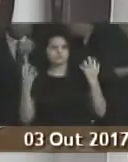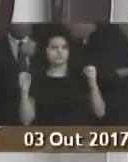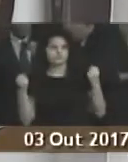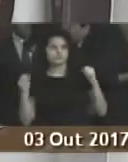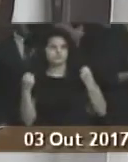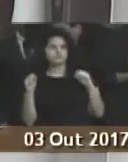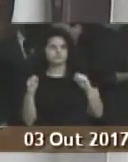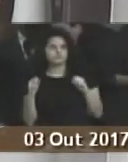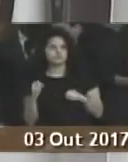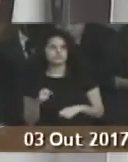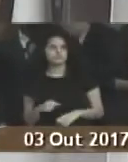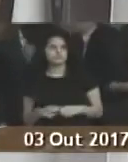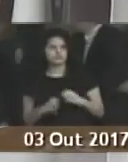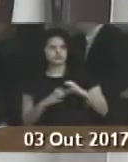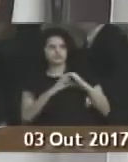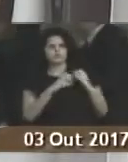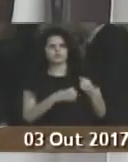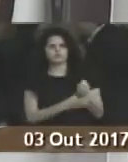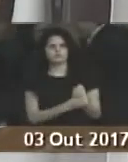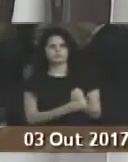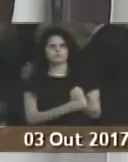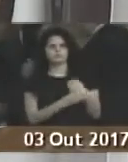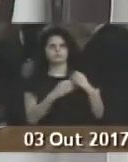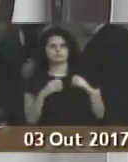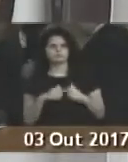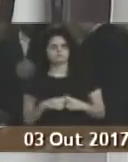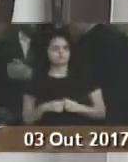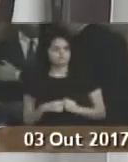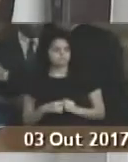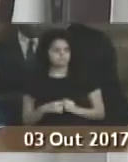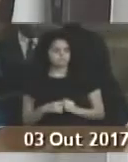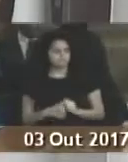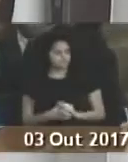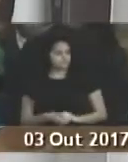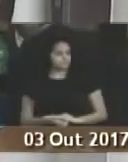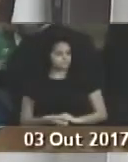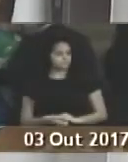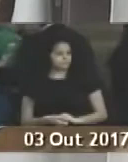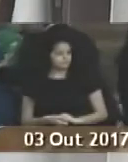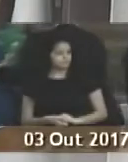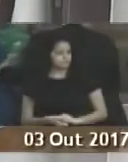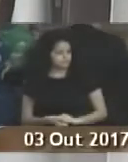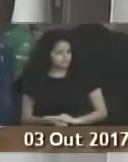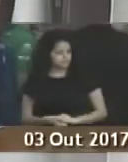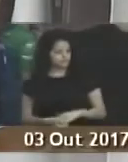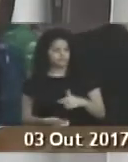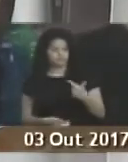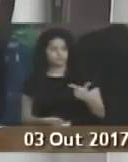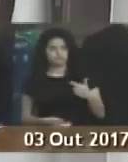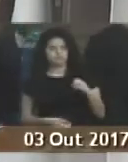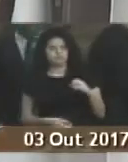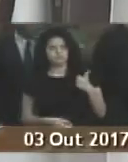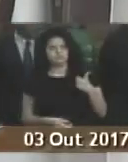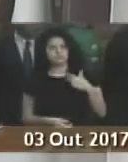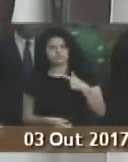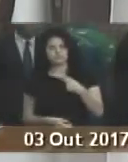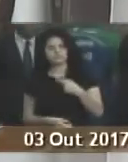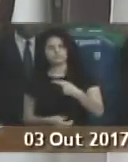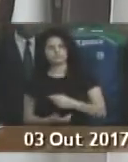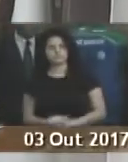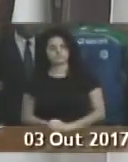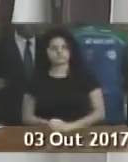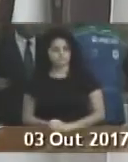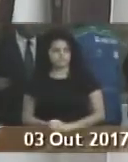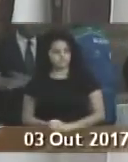atual campeão brasileiro júnior e vencedor da seletiva para o Mundial Hong Kong 2017, em sua